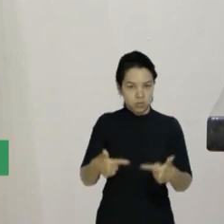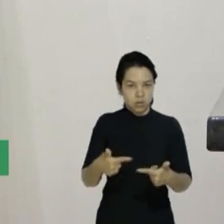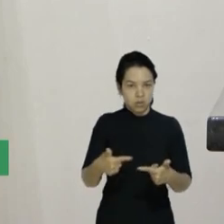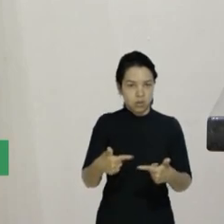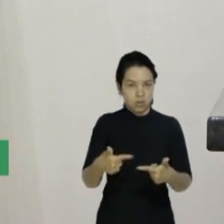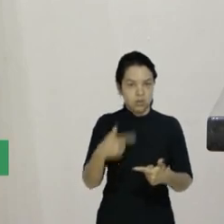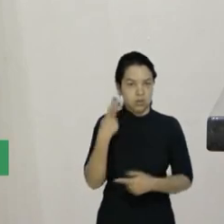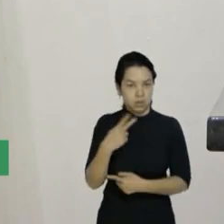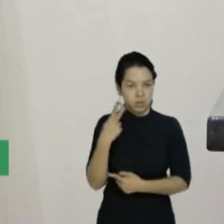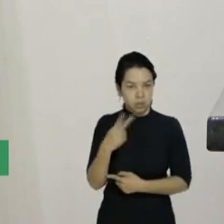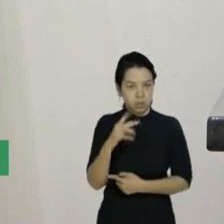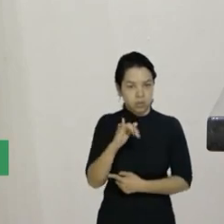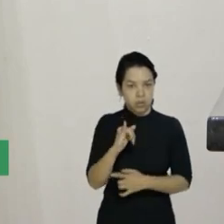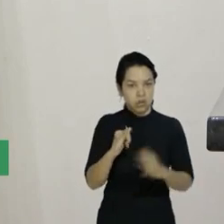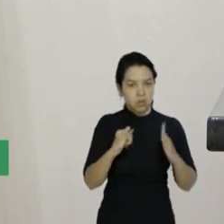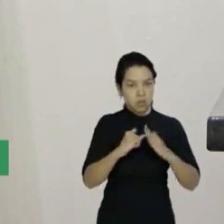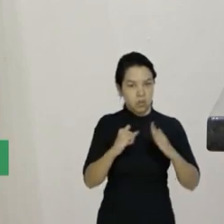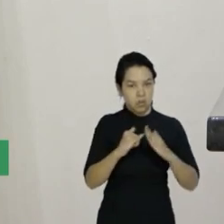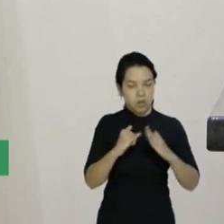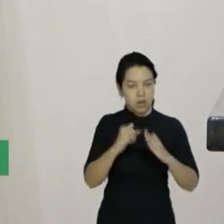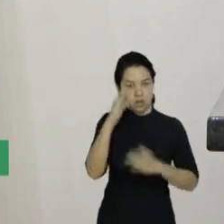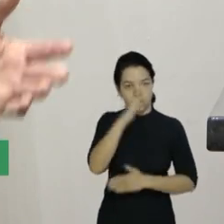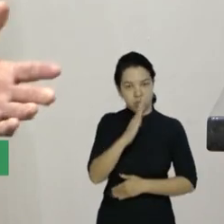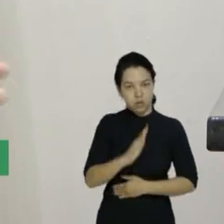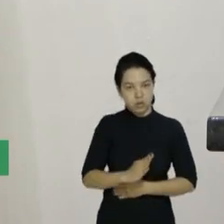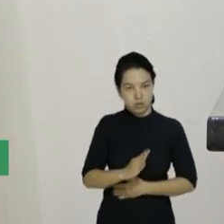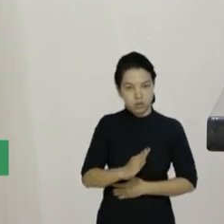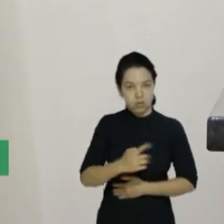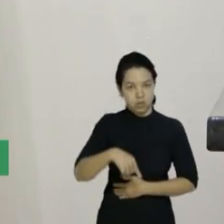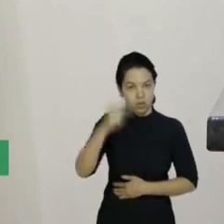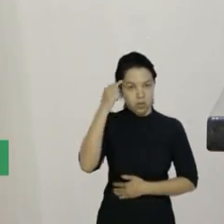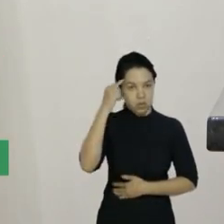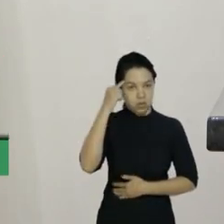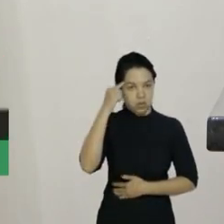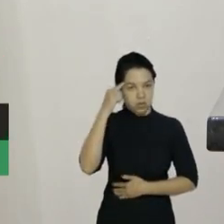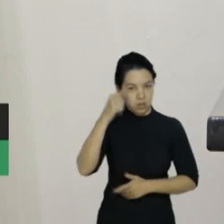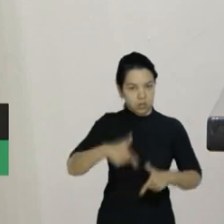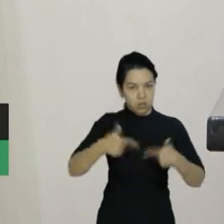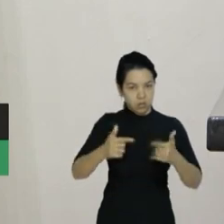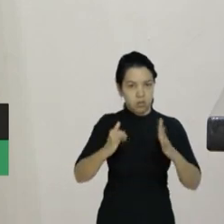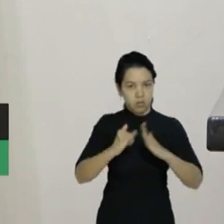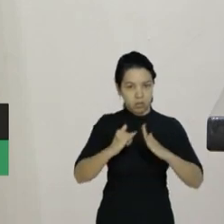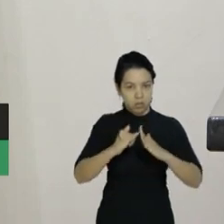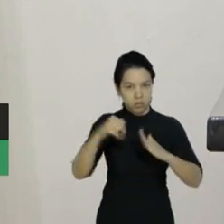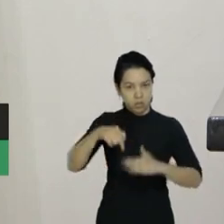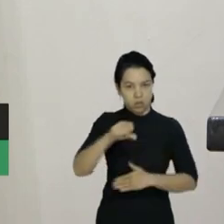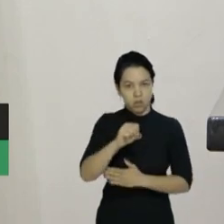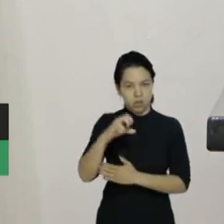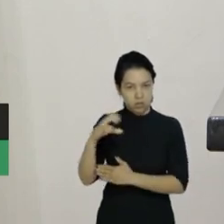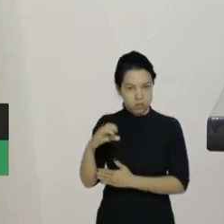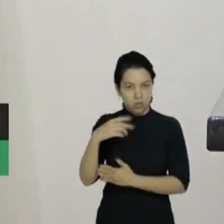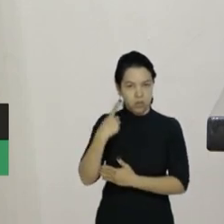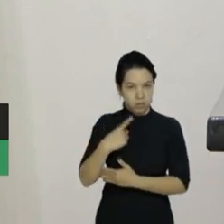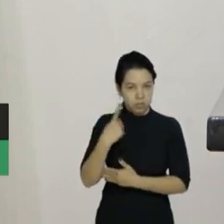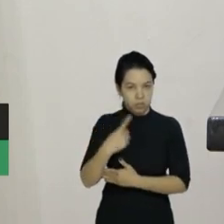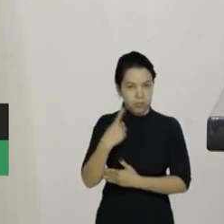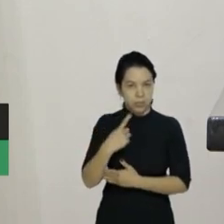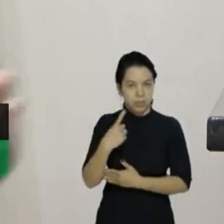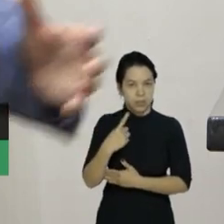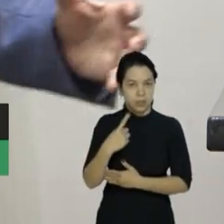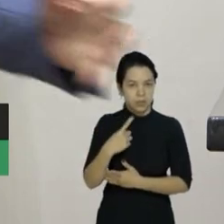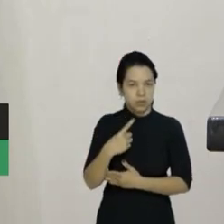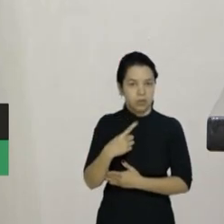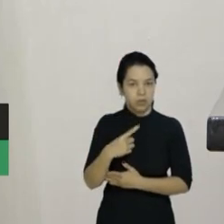Parlamentar Imobiliária do Brasil. Por que não pensamos na Frente Parlamentar Imobiliária em Santa Catarina, com os deputados daqui, e